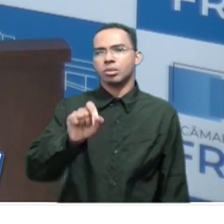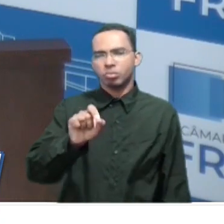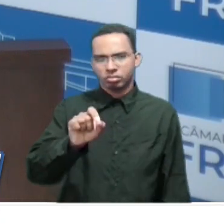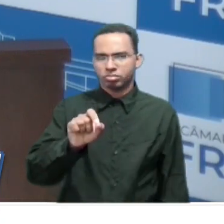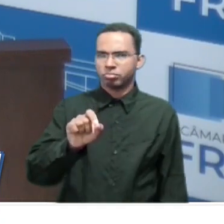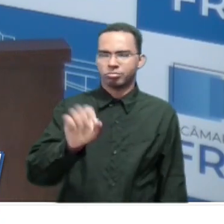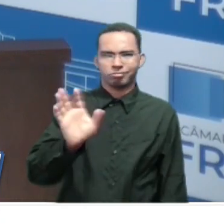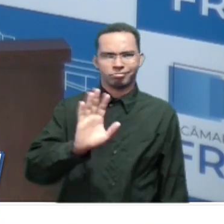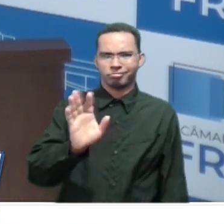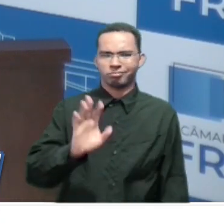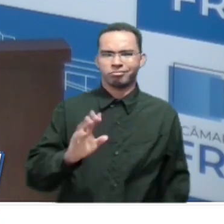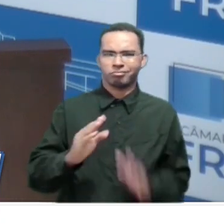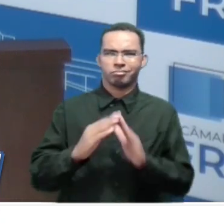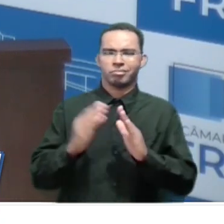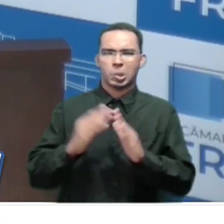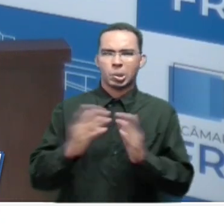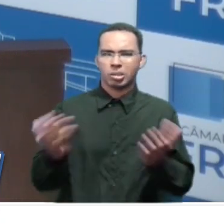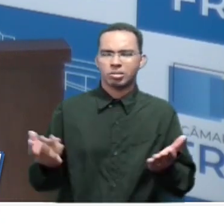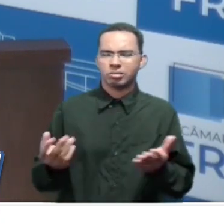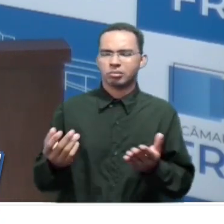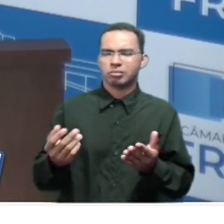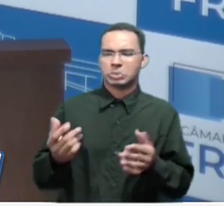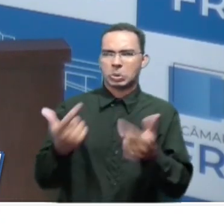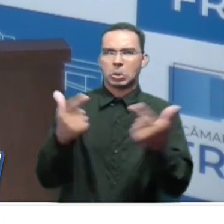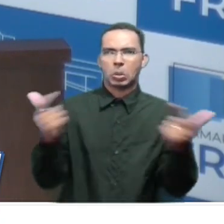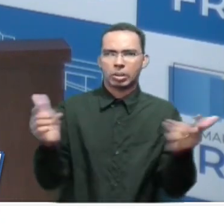tem nem, ao que aparenta, nem